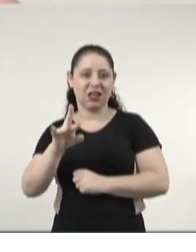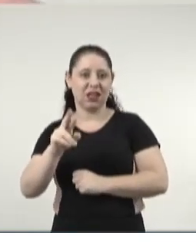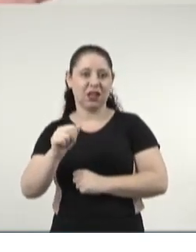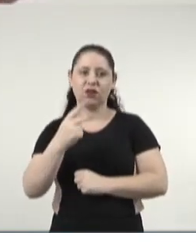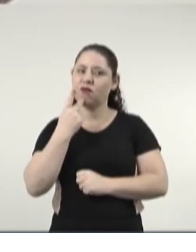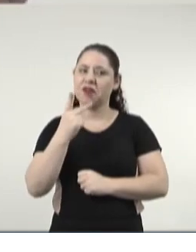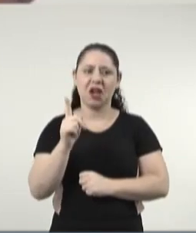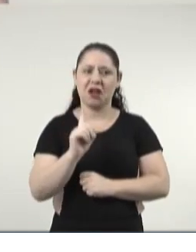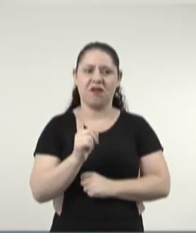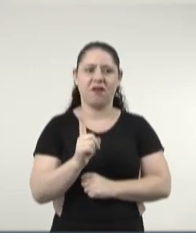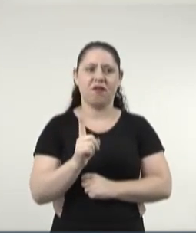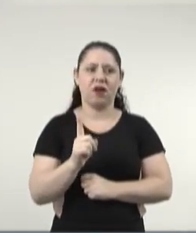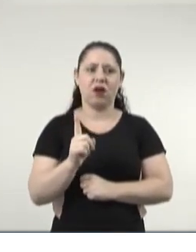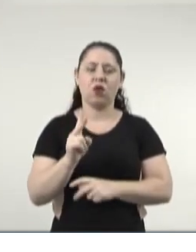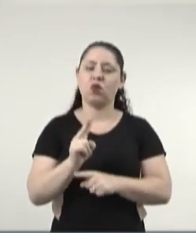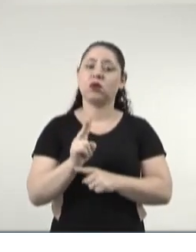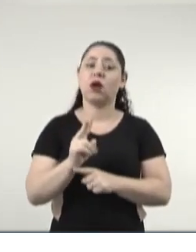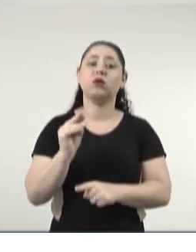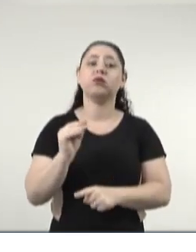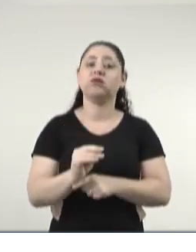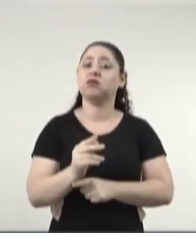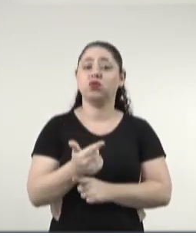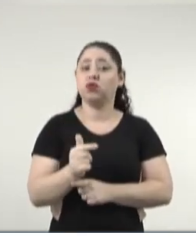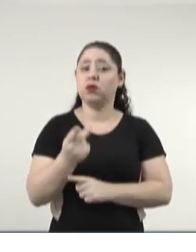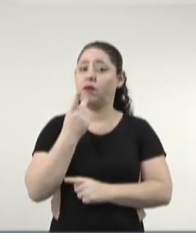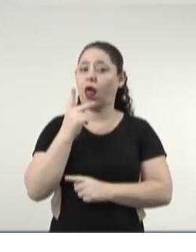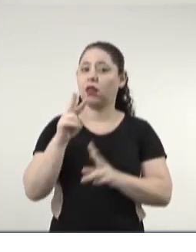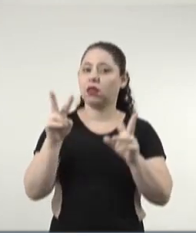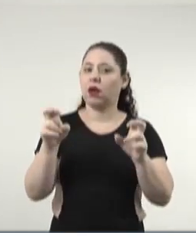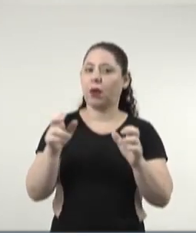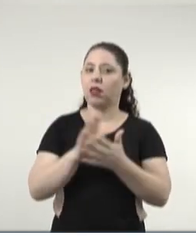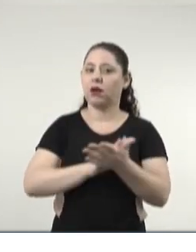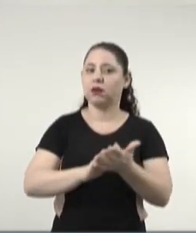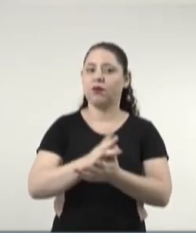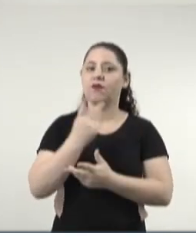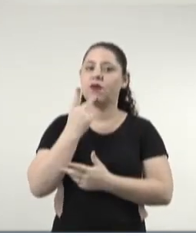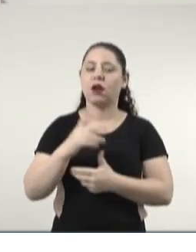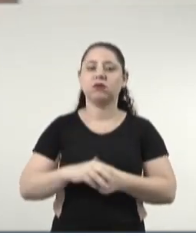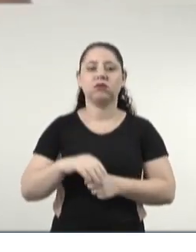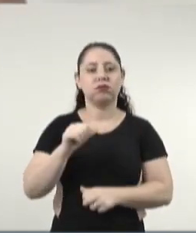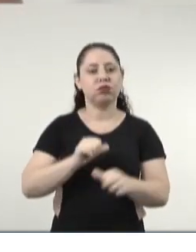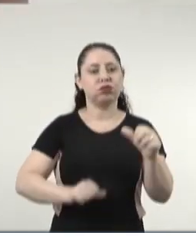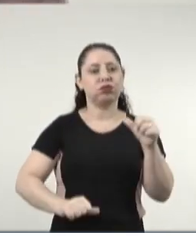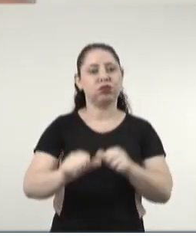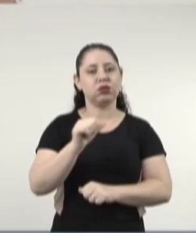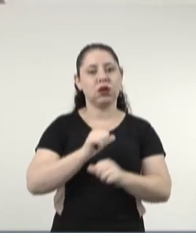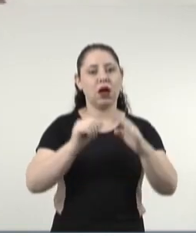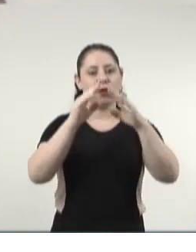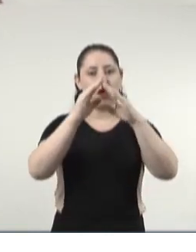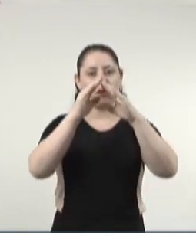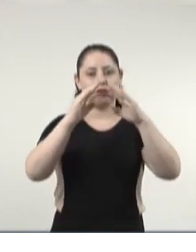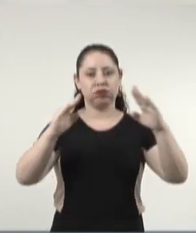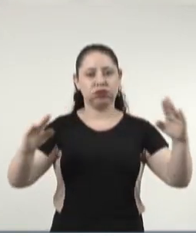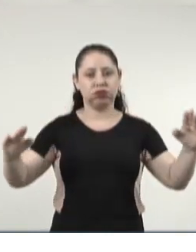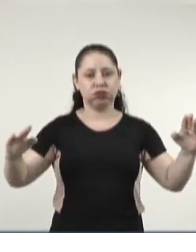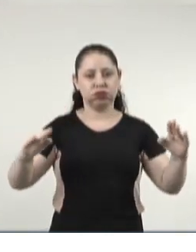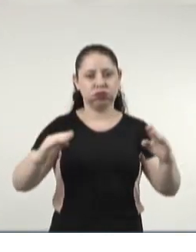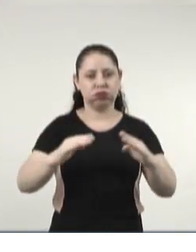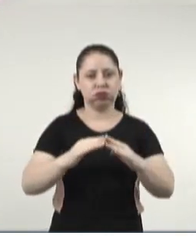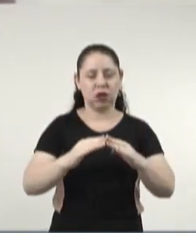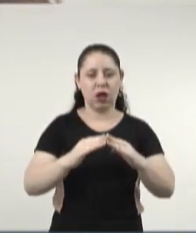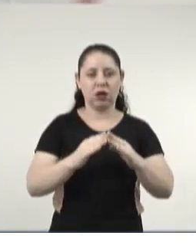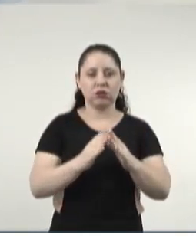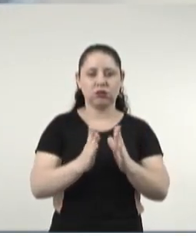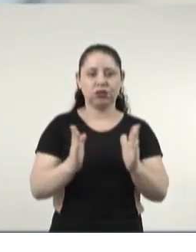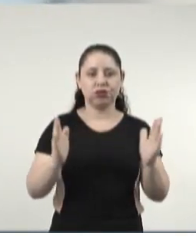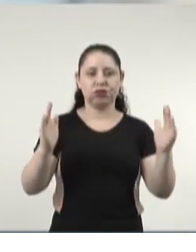se falado sobre cuidados paliativos. Falava-se sobre a mudança da pirâmide populacional, sobre